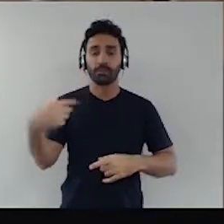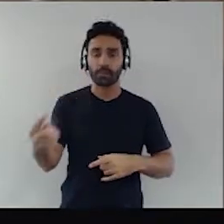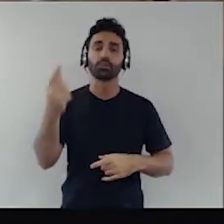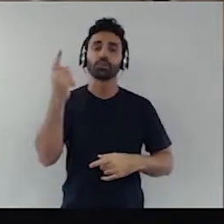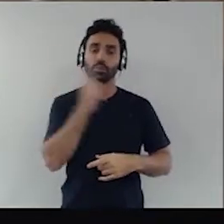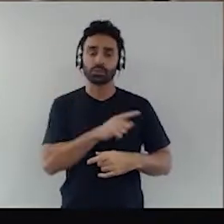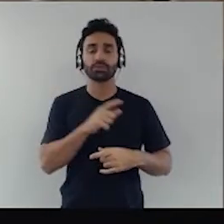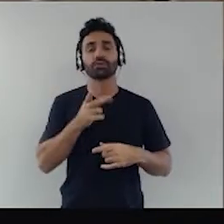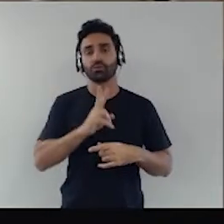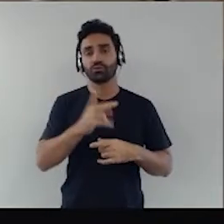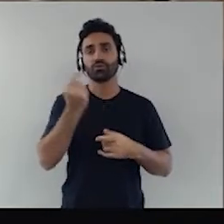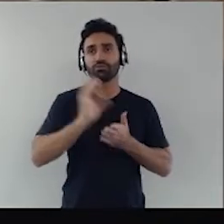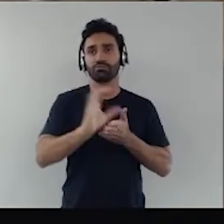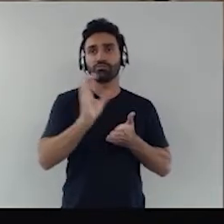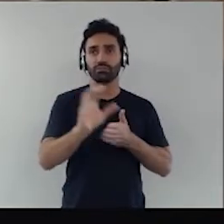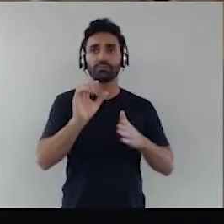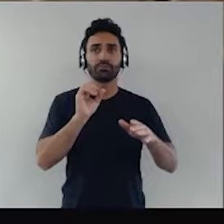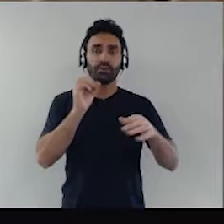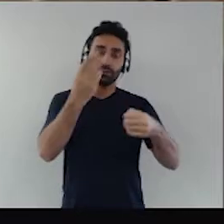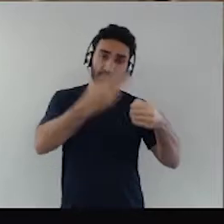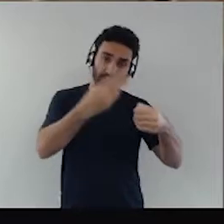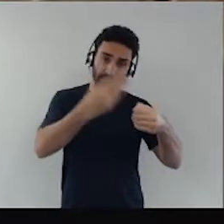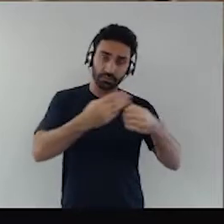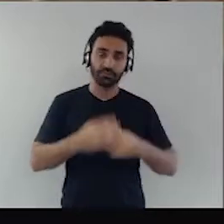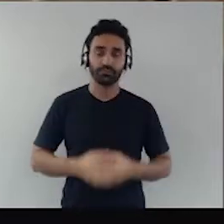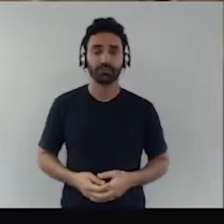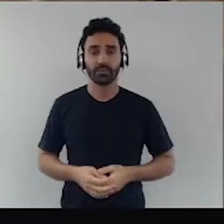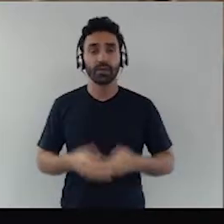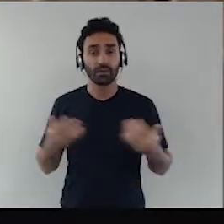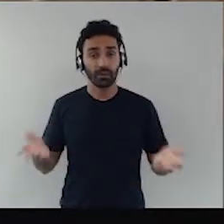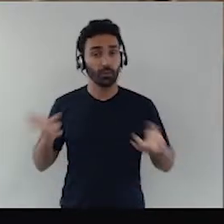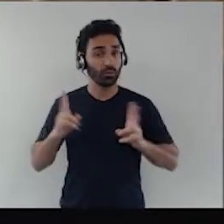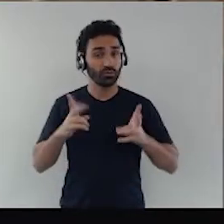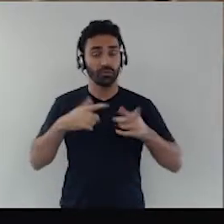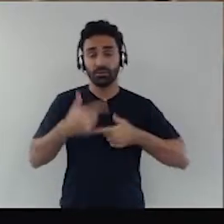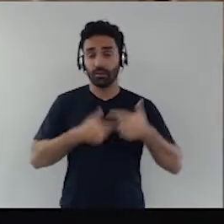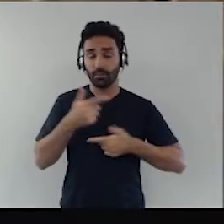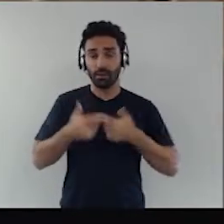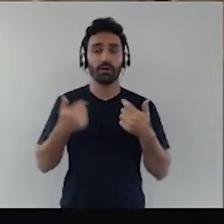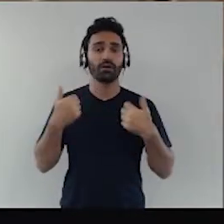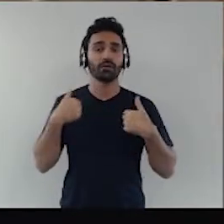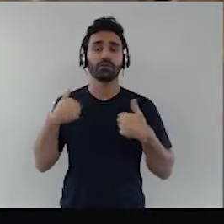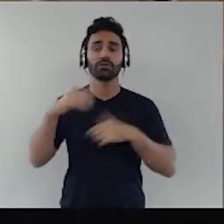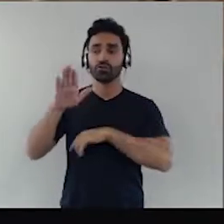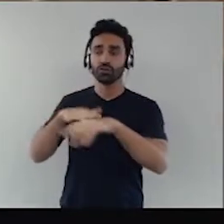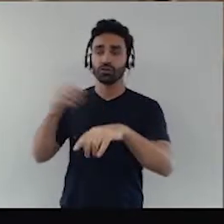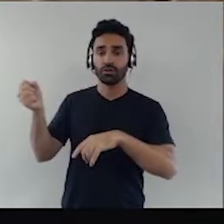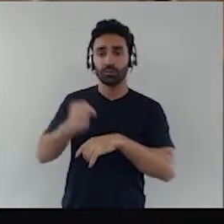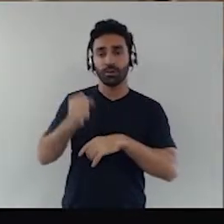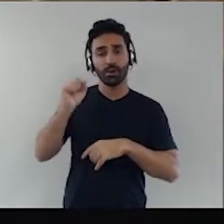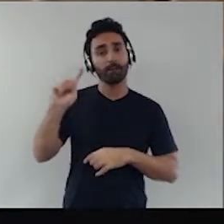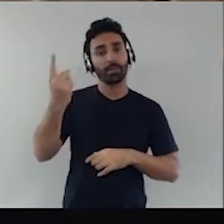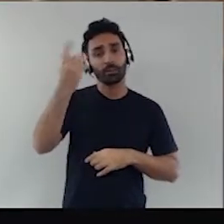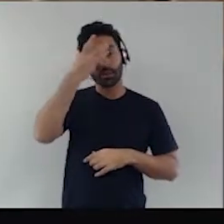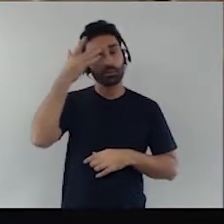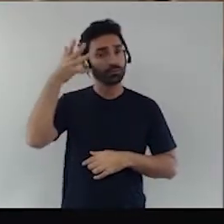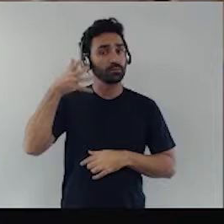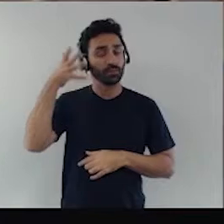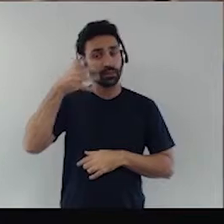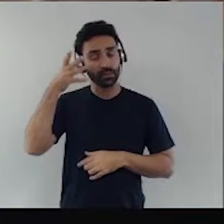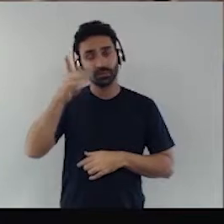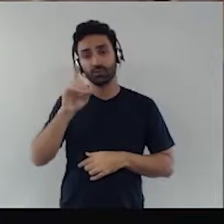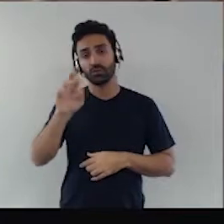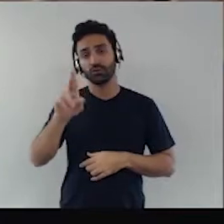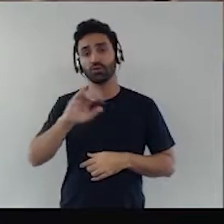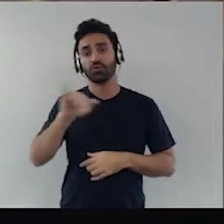sua manutenção. Então, assim, já dando continuidade aos trabalhos e passando a palavra ao primeiro palestrante,